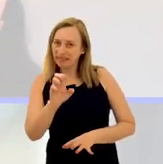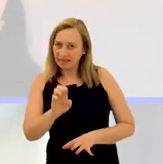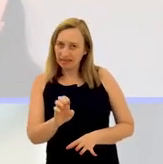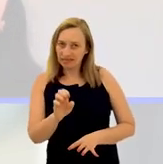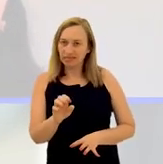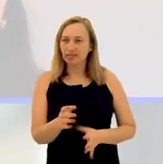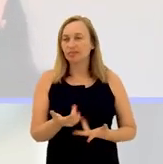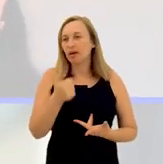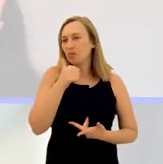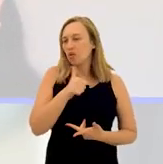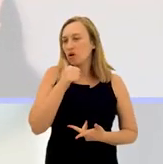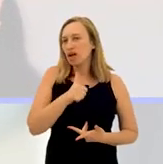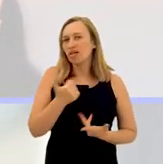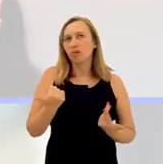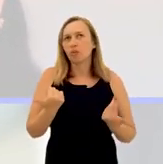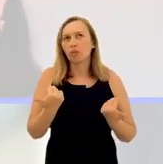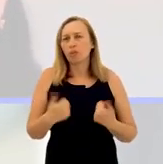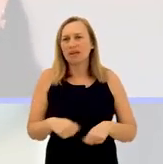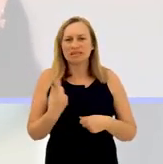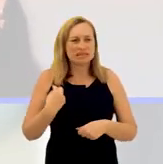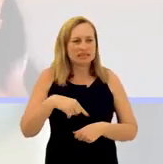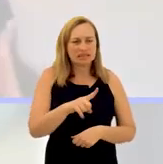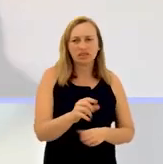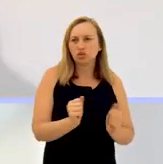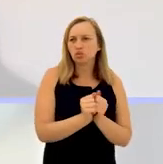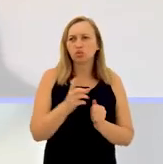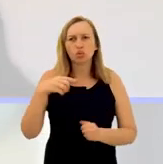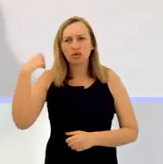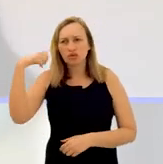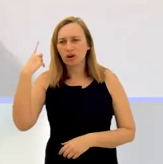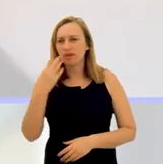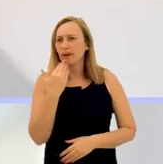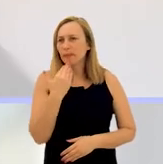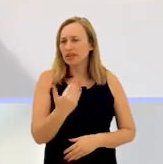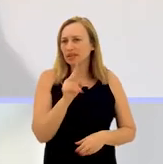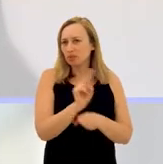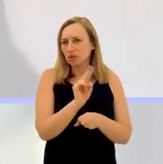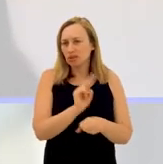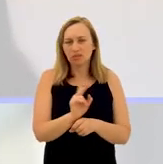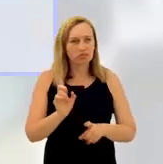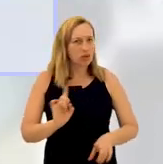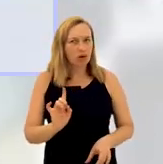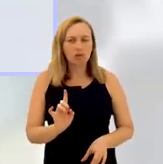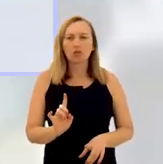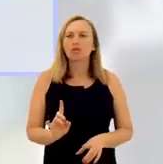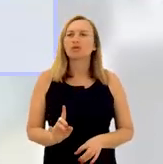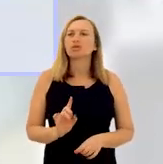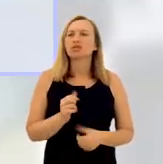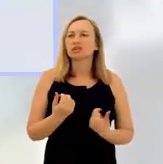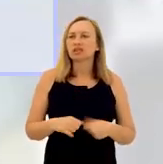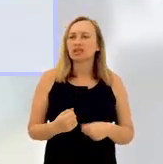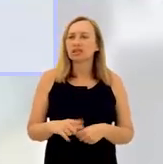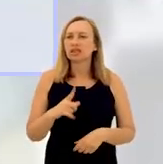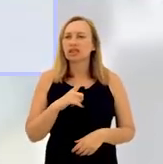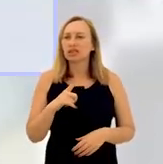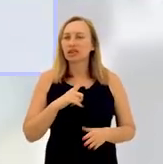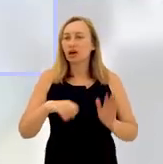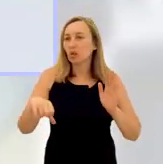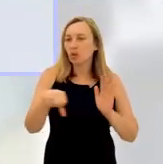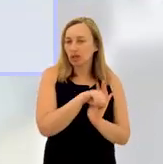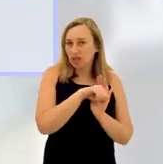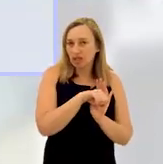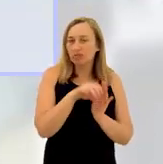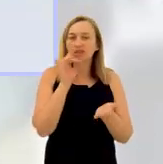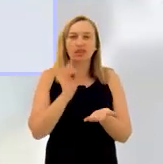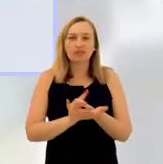no juridiquês, né? A mulher não precisa se valer de um advogado para fazer um pedido de medida protetiva. Não é necessário que exista um